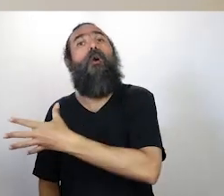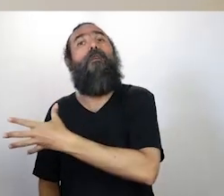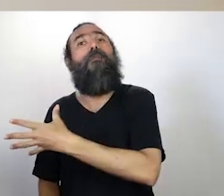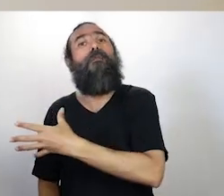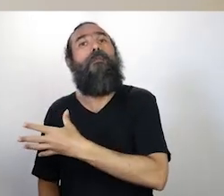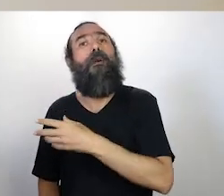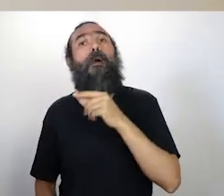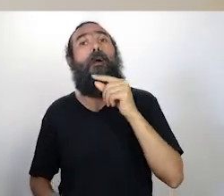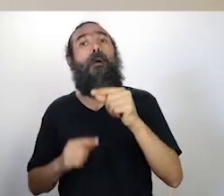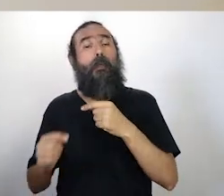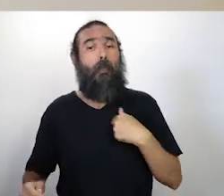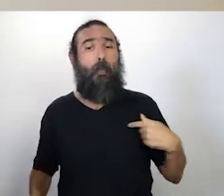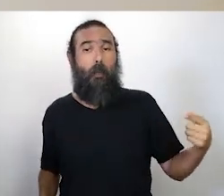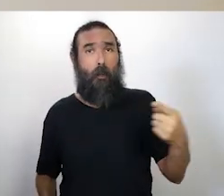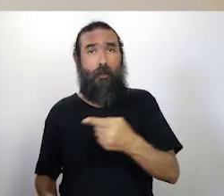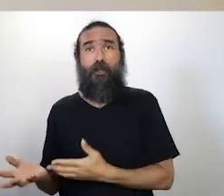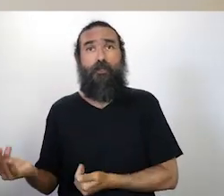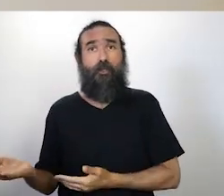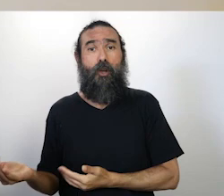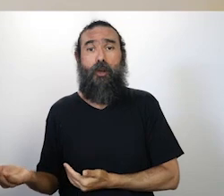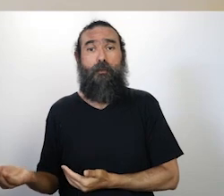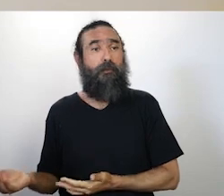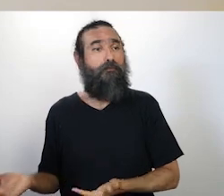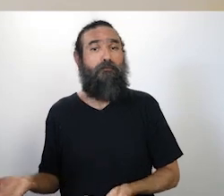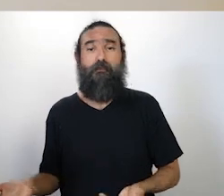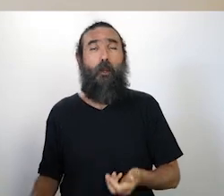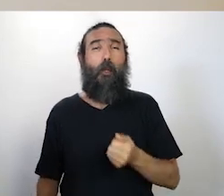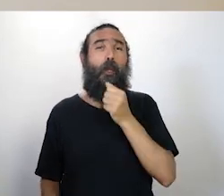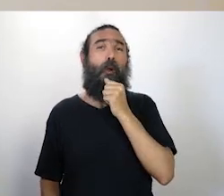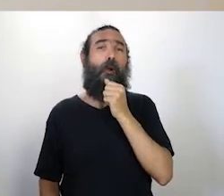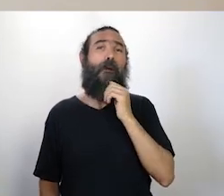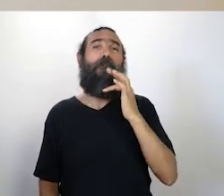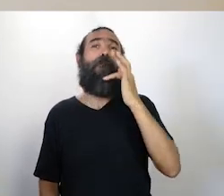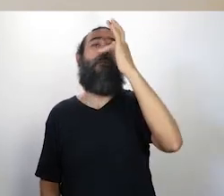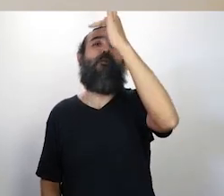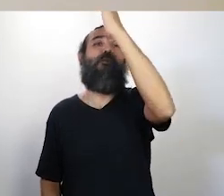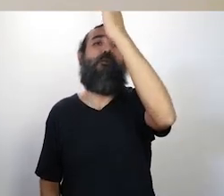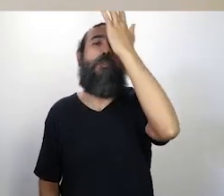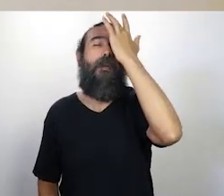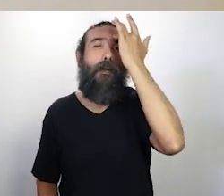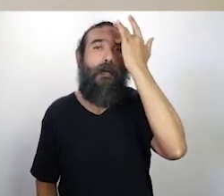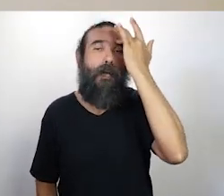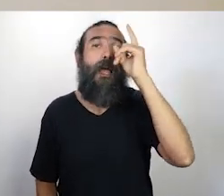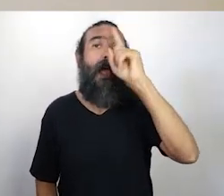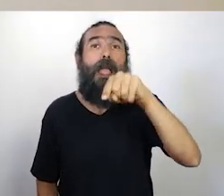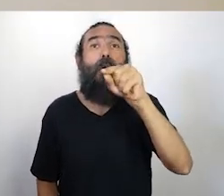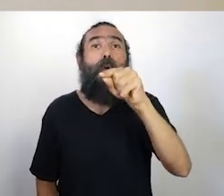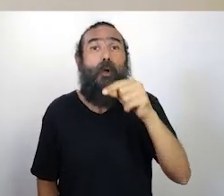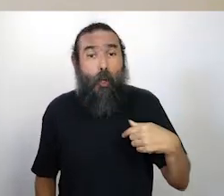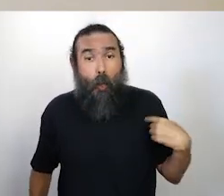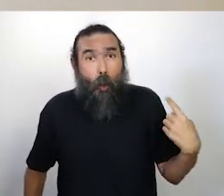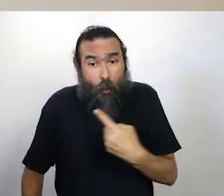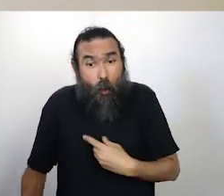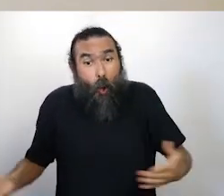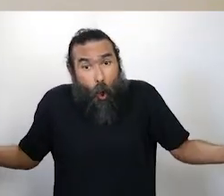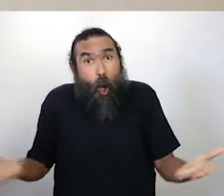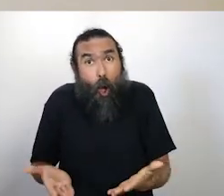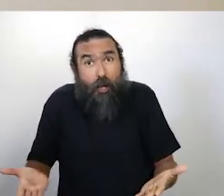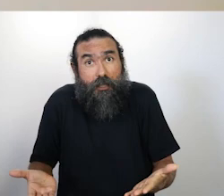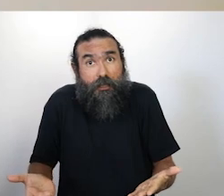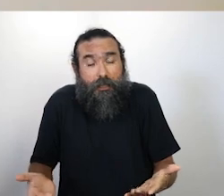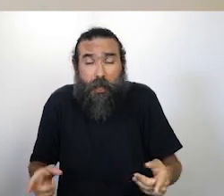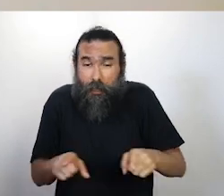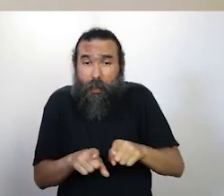novo, porque nós, enquanto jovens, não somos o futuro do amanhã. Nós somos o hoje,